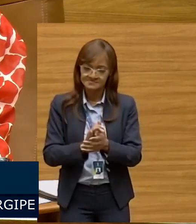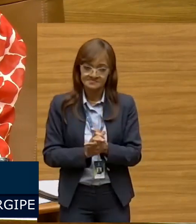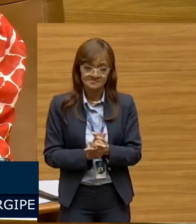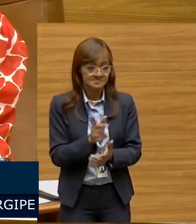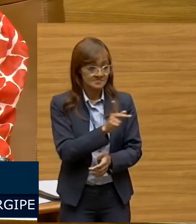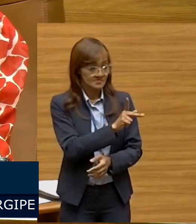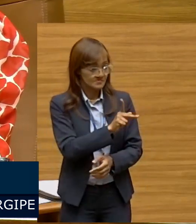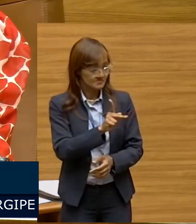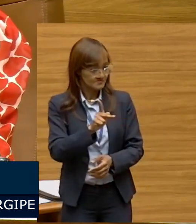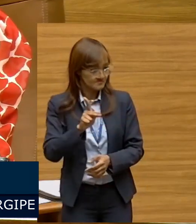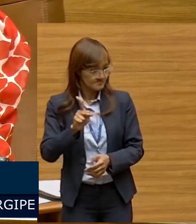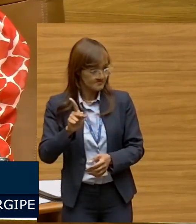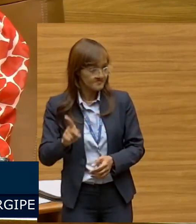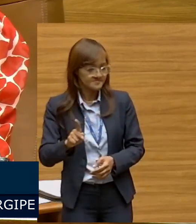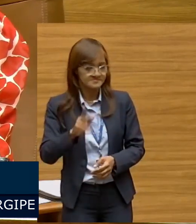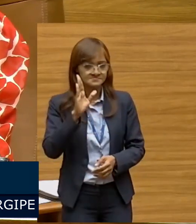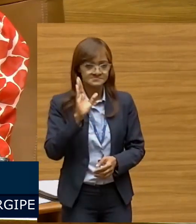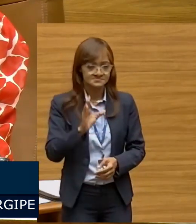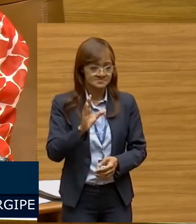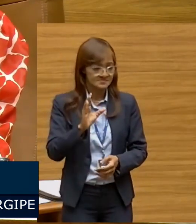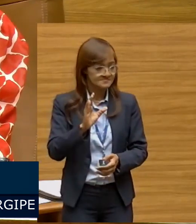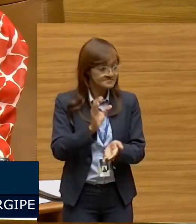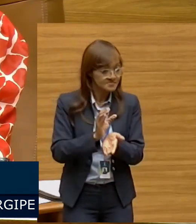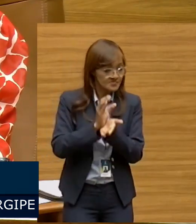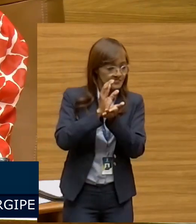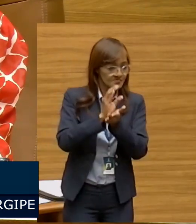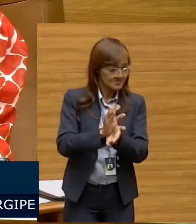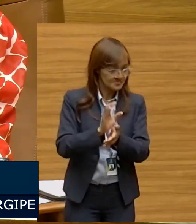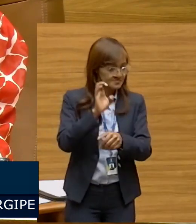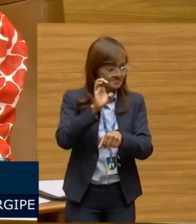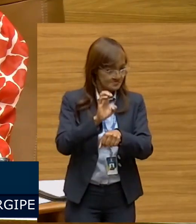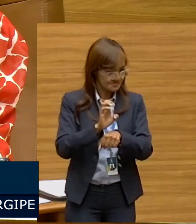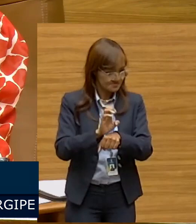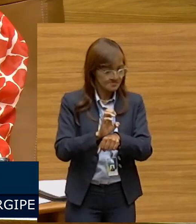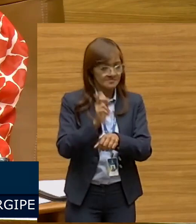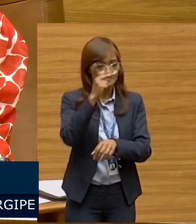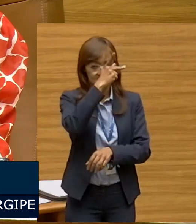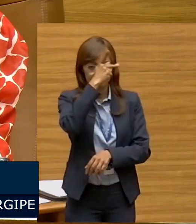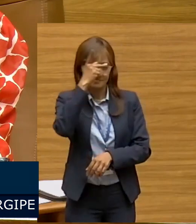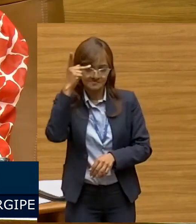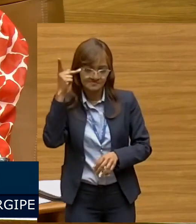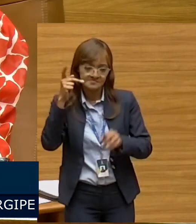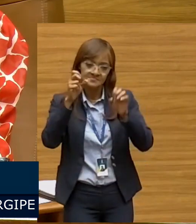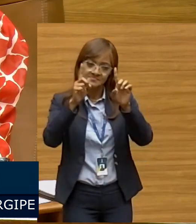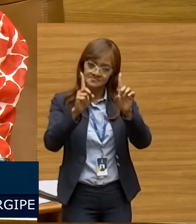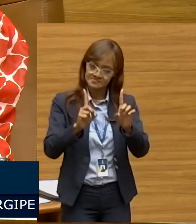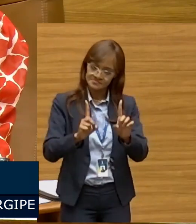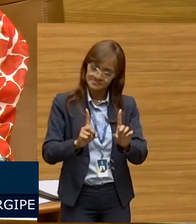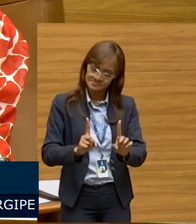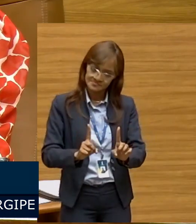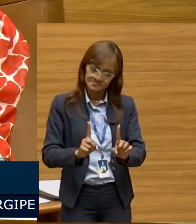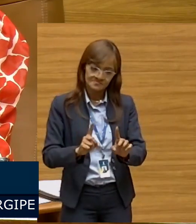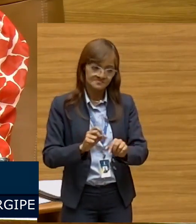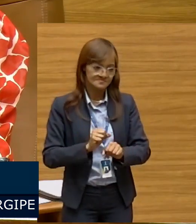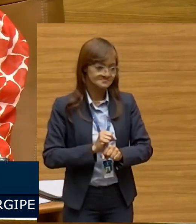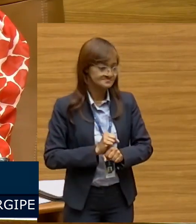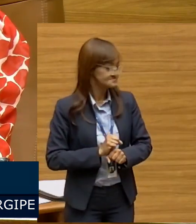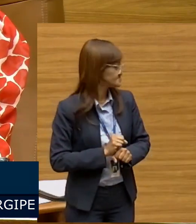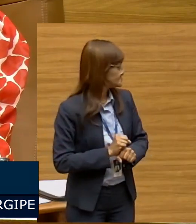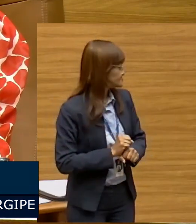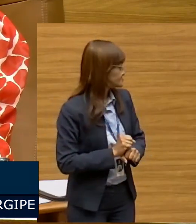do CONSER, né, que é o Conselho Estadual das Pessoas com Deficiência e